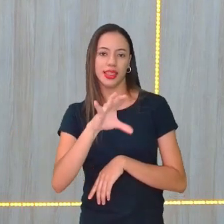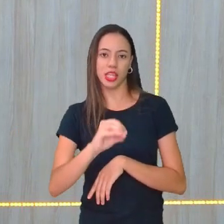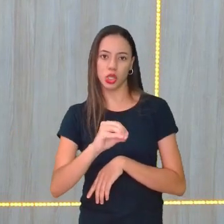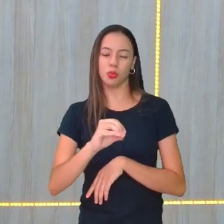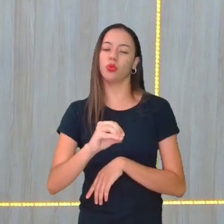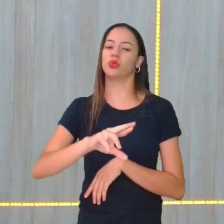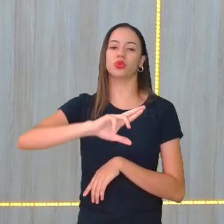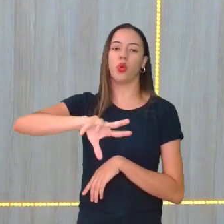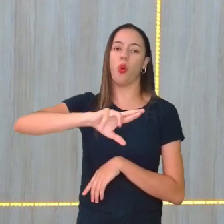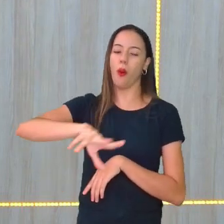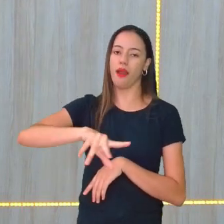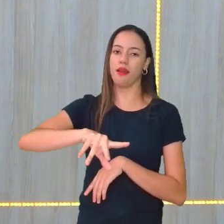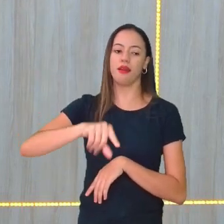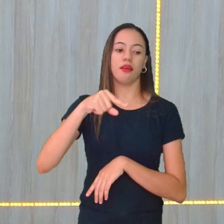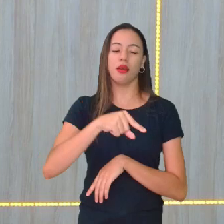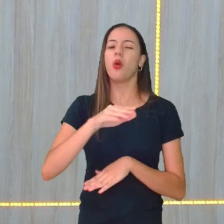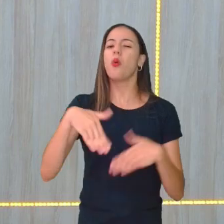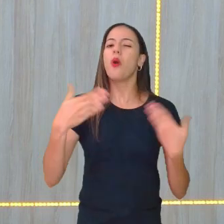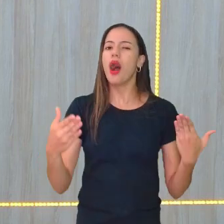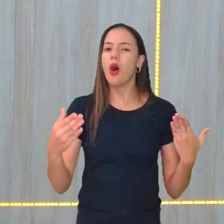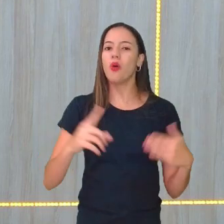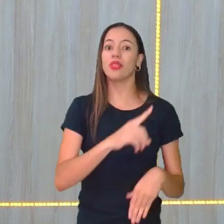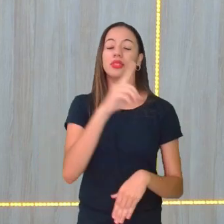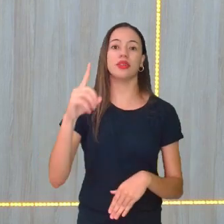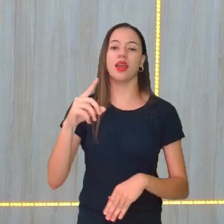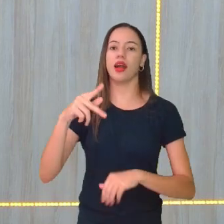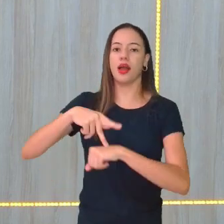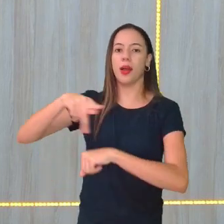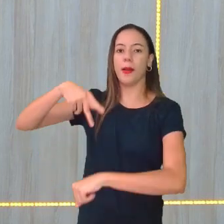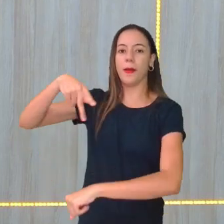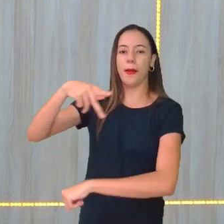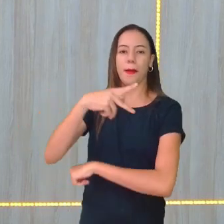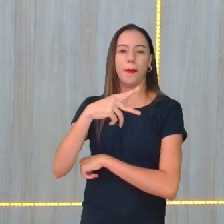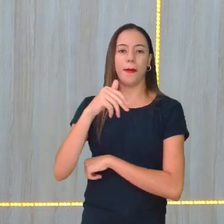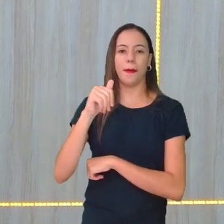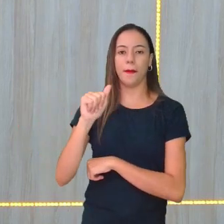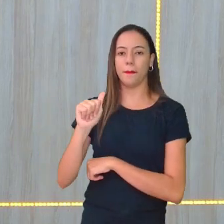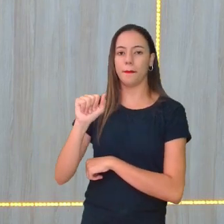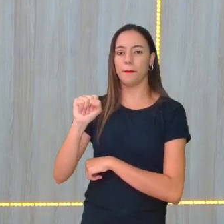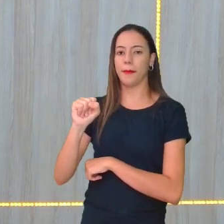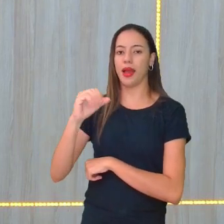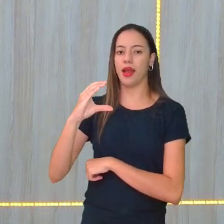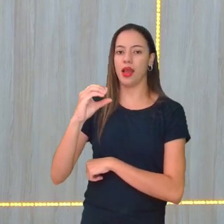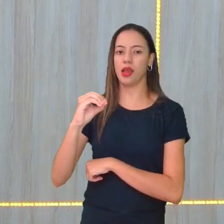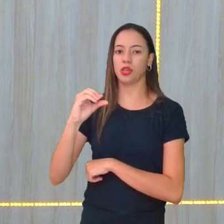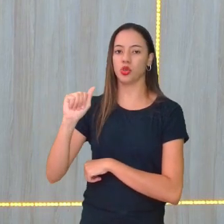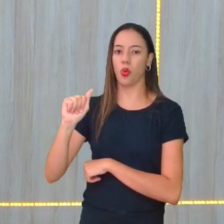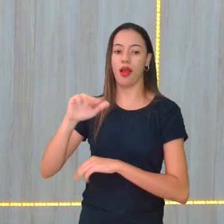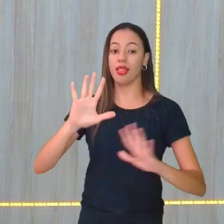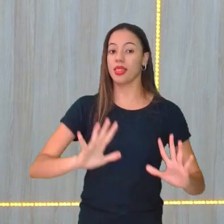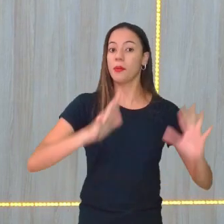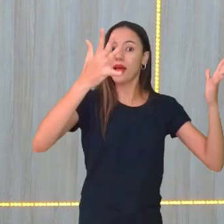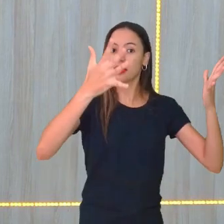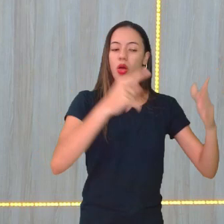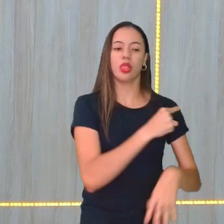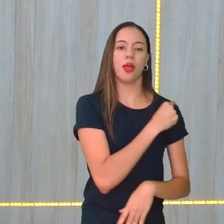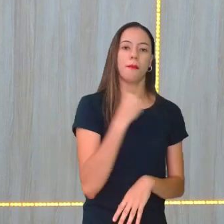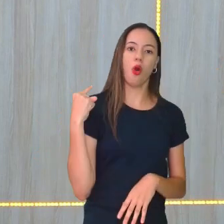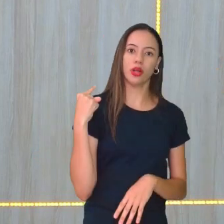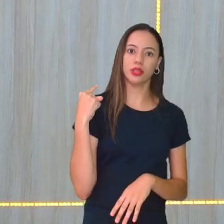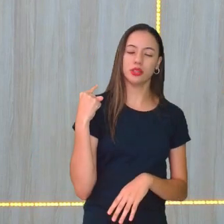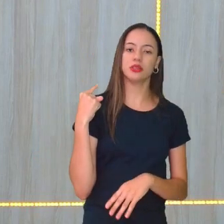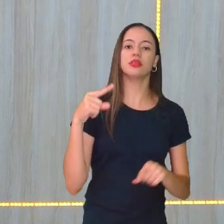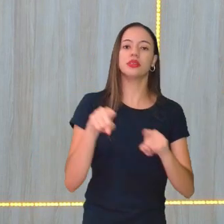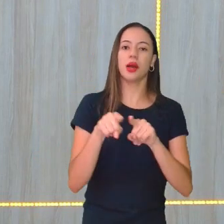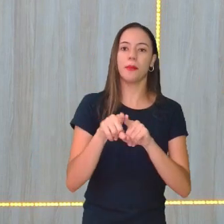do cristianismo para os cristãos é a Páscoa. É quando a gente vai ter a celebração da morte e